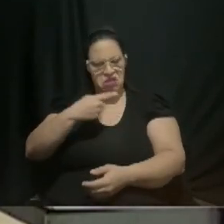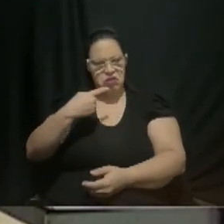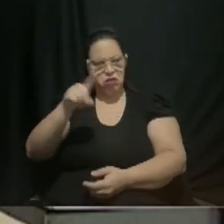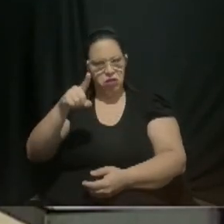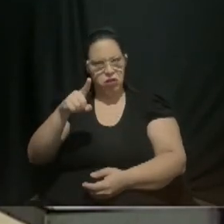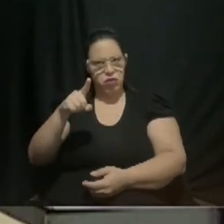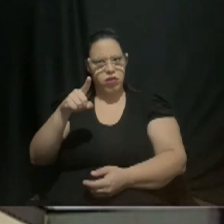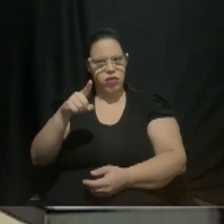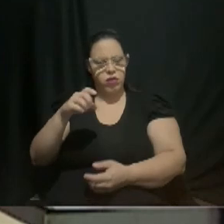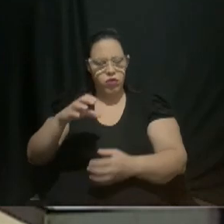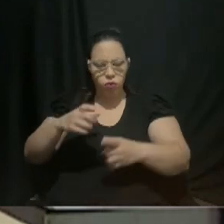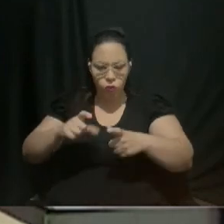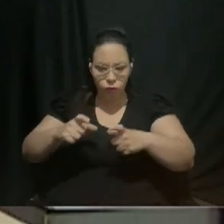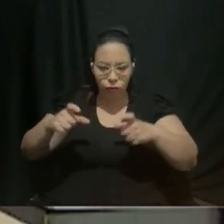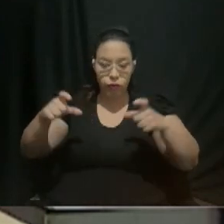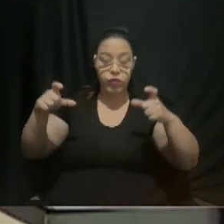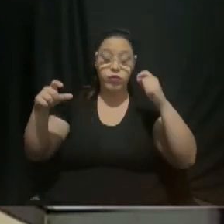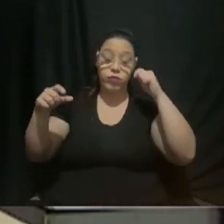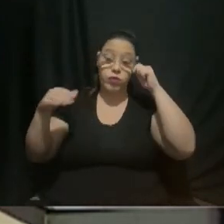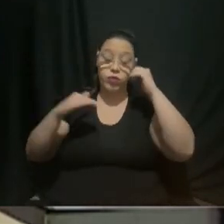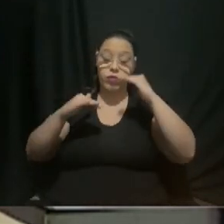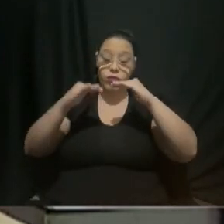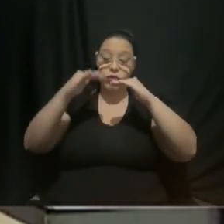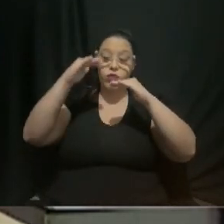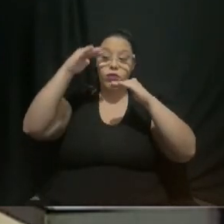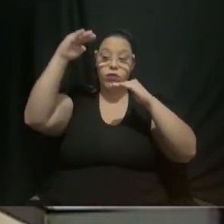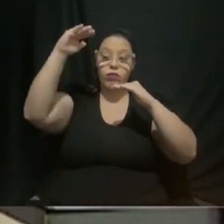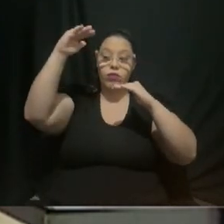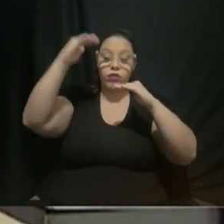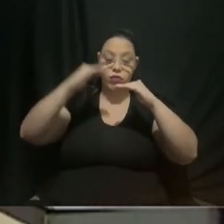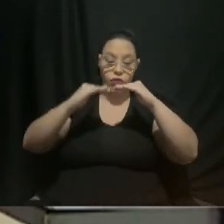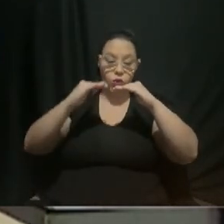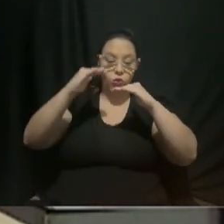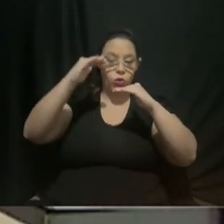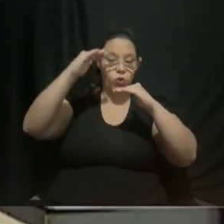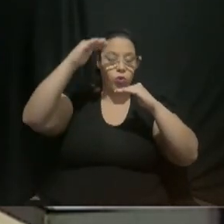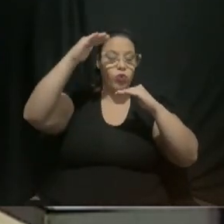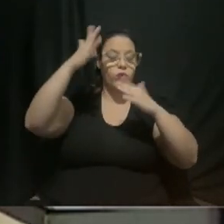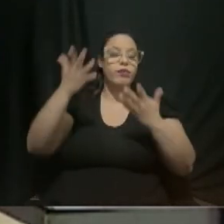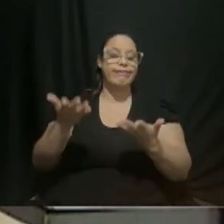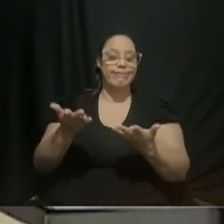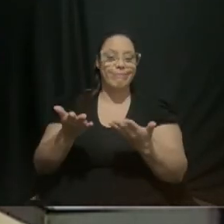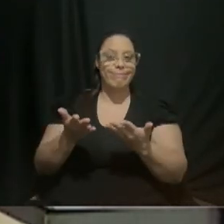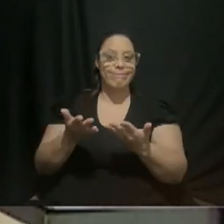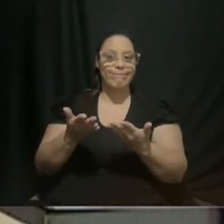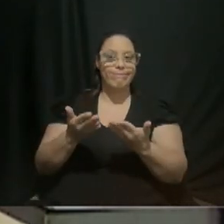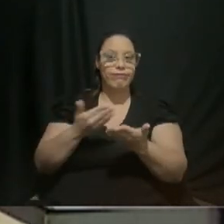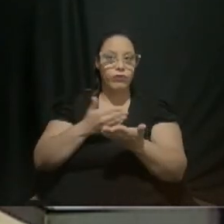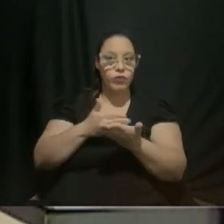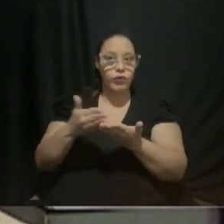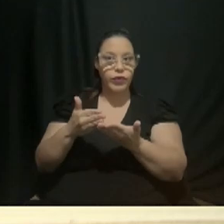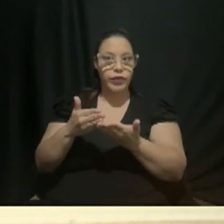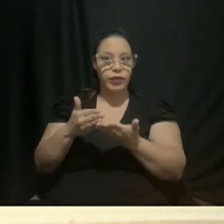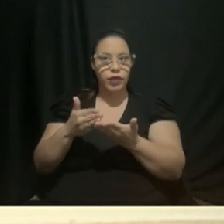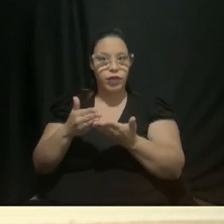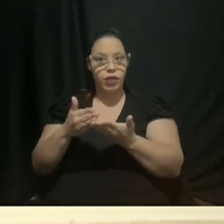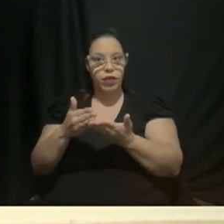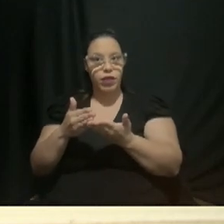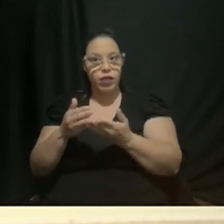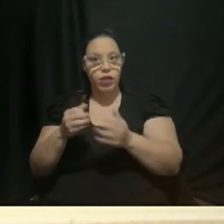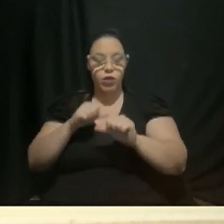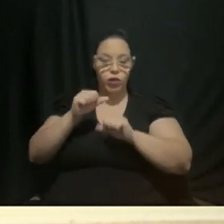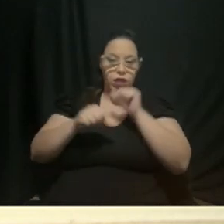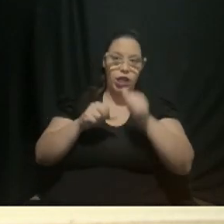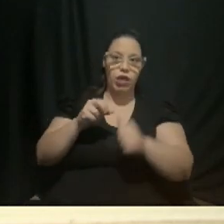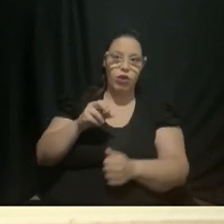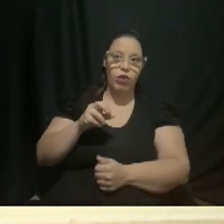Com o decorrer do tempo, né? Você vai crescendo profissionalmente, né? E aí eu comecei a substituir a cozinheira. Então, para quem não sabia, né? Do